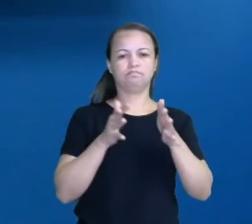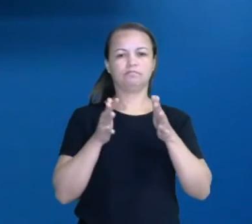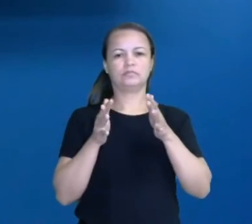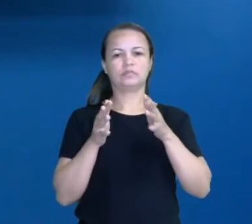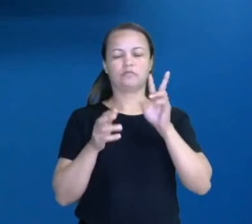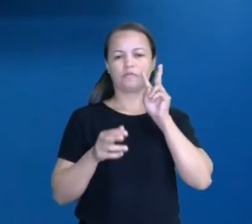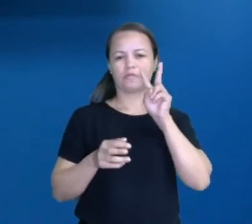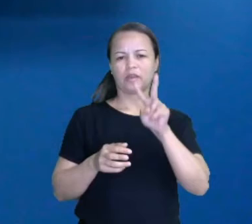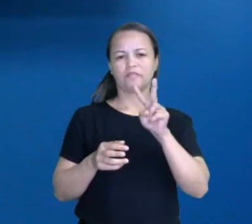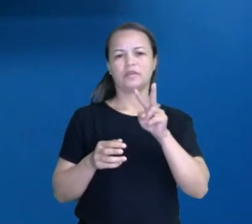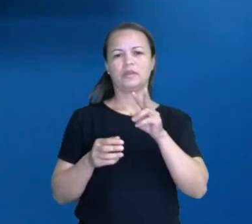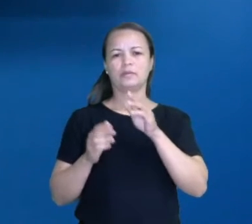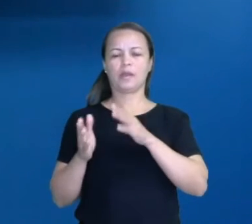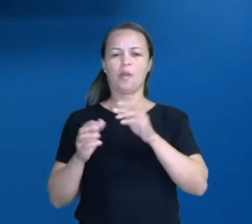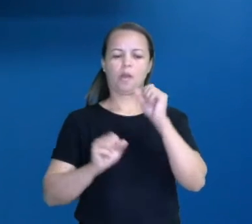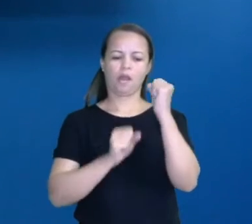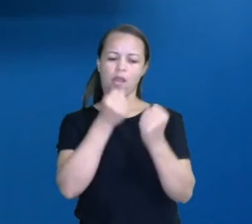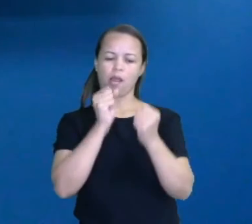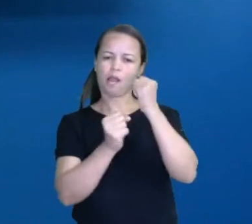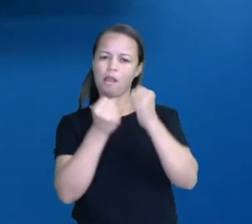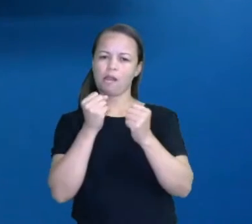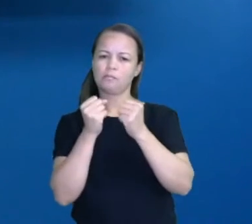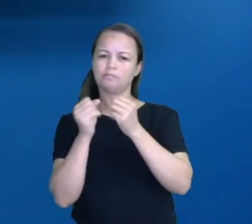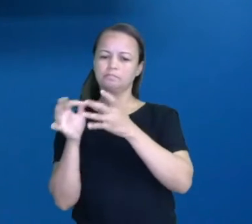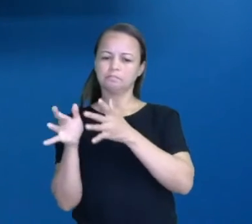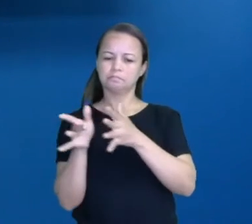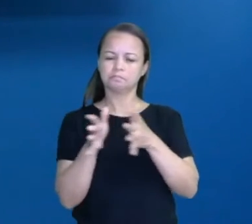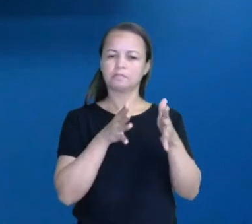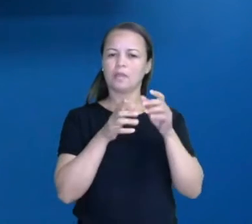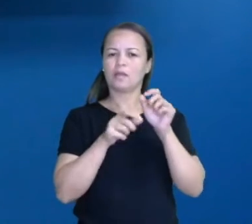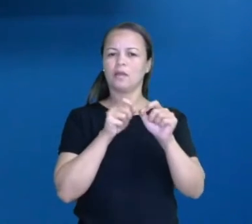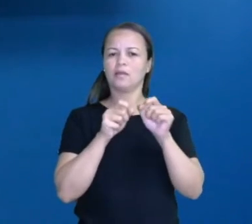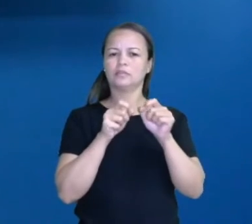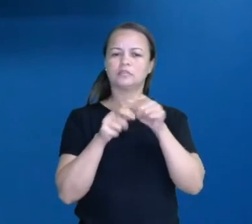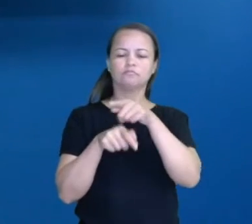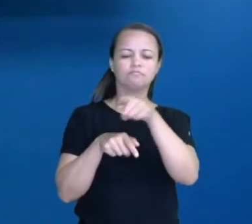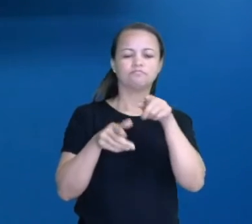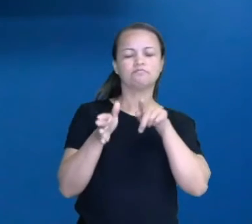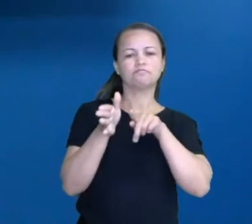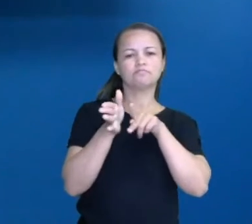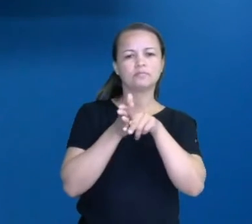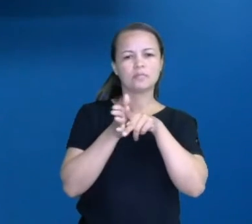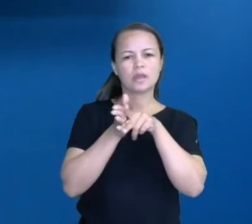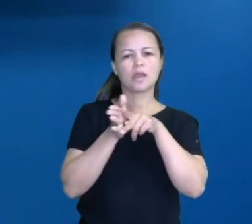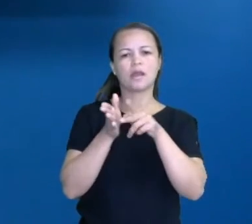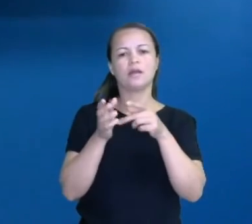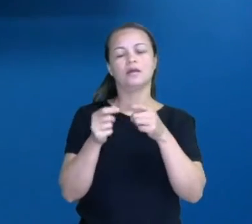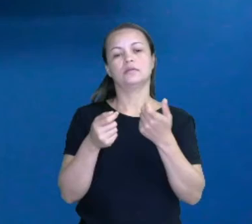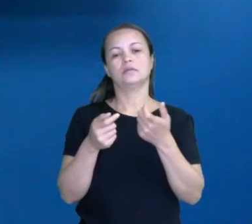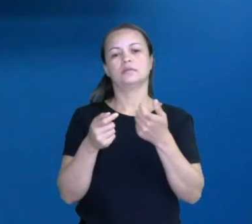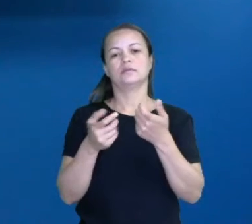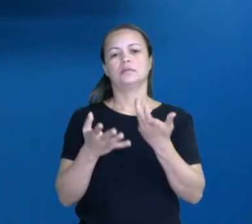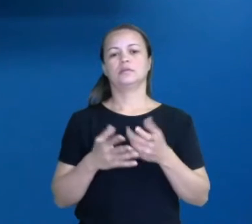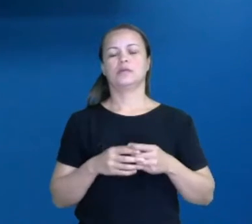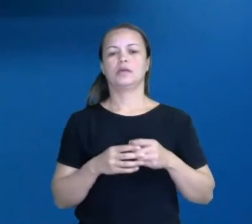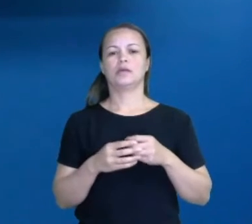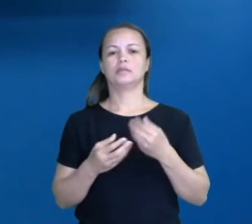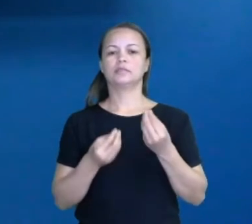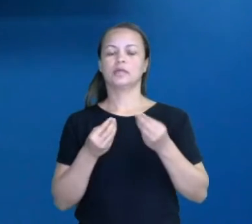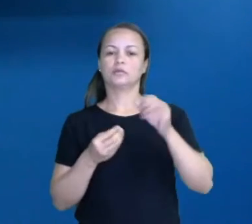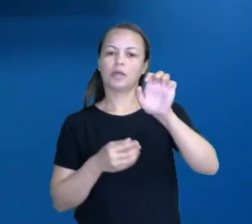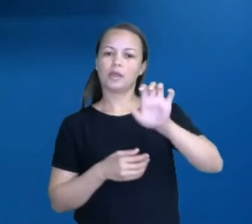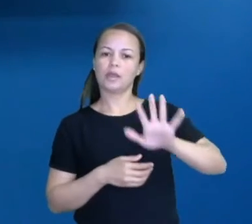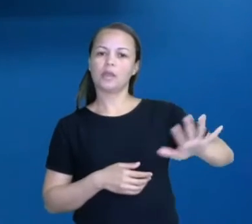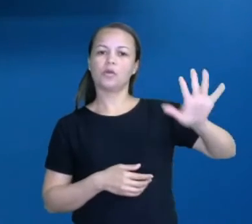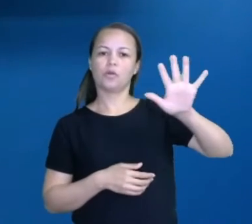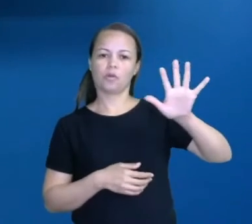ver que a maior parte das empresas, se você pesquisar, a maior parte das multinacionais são da